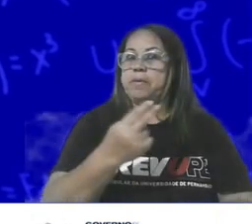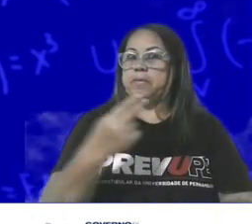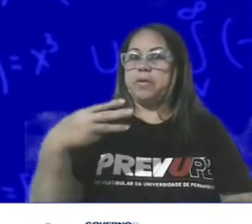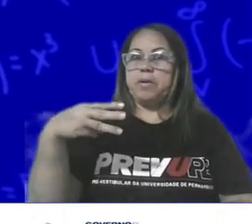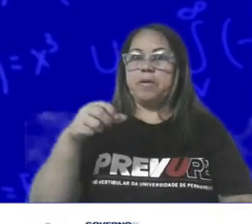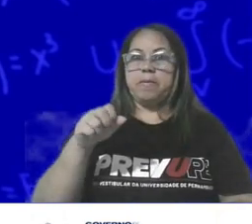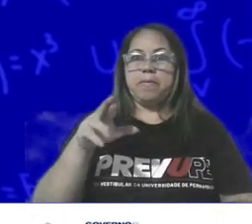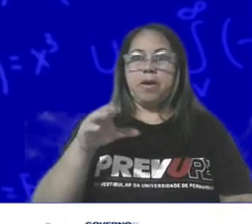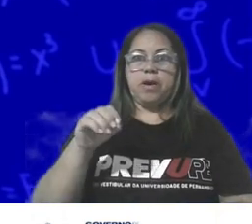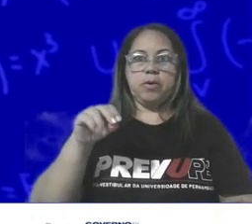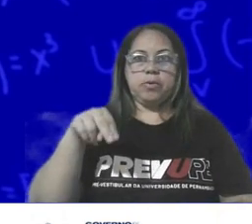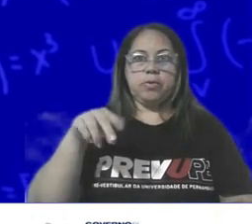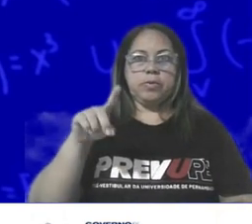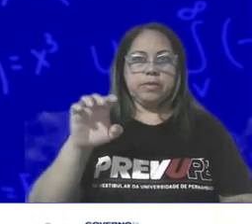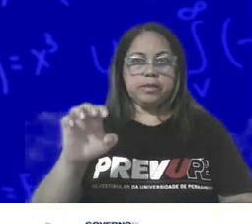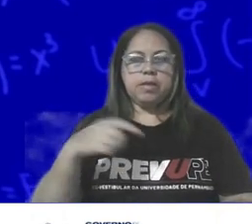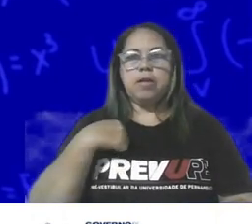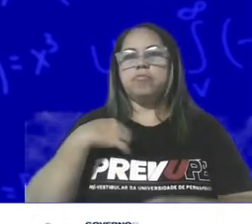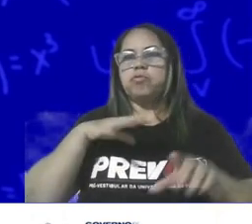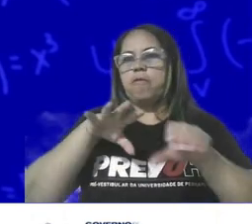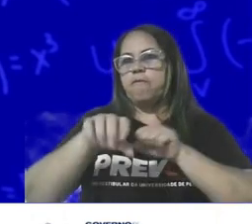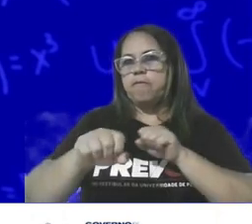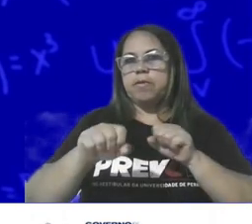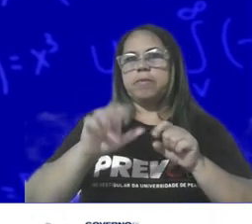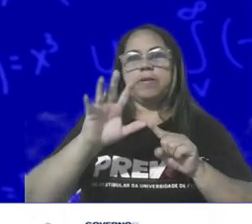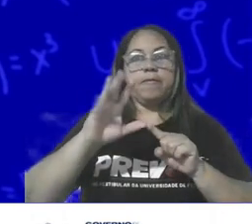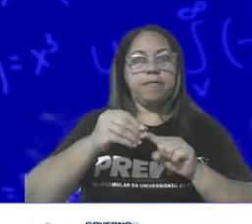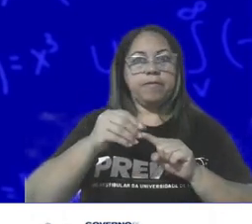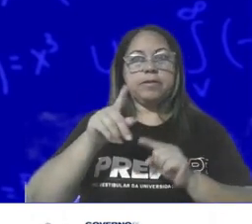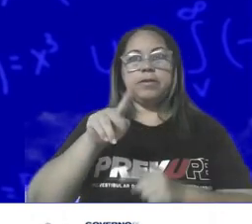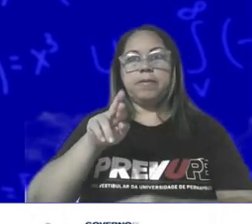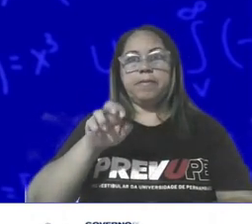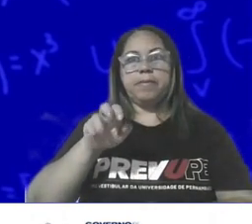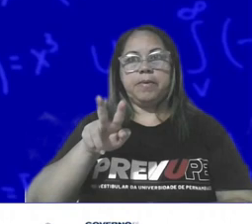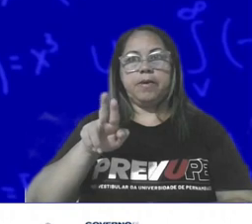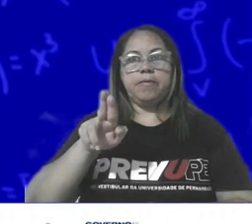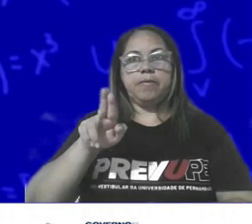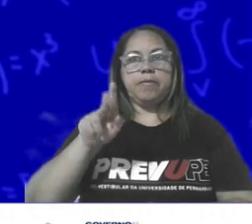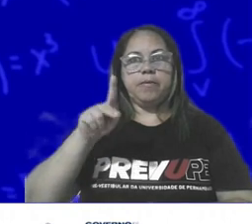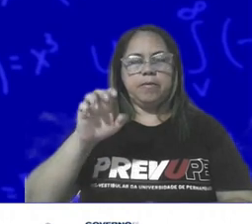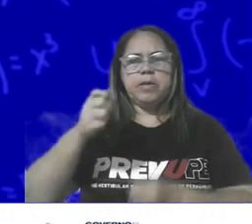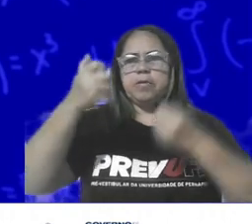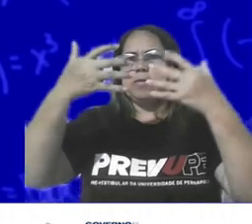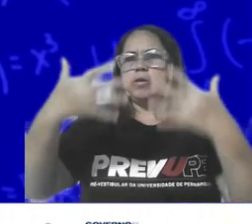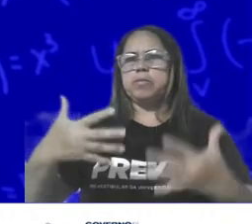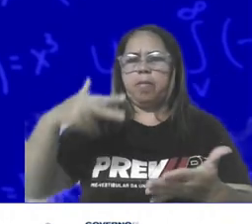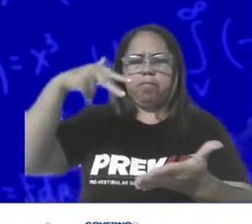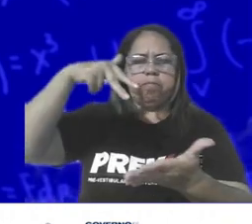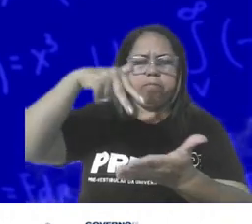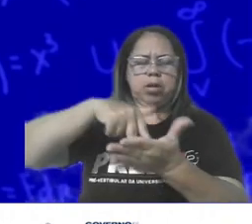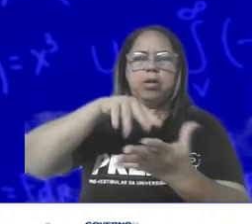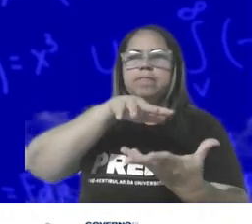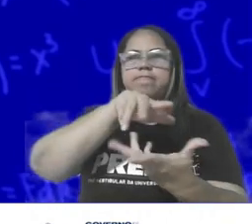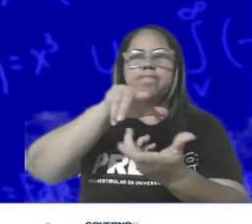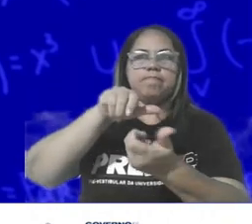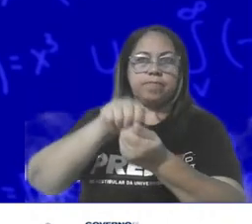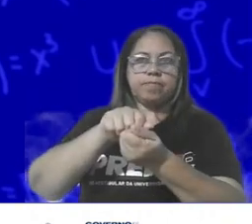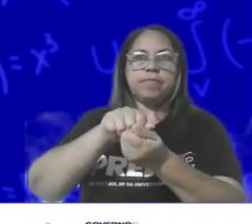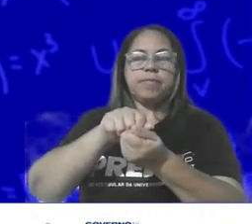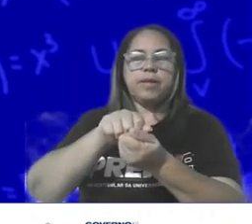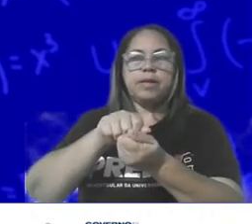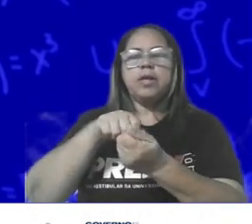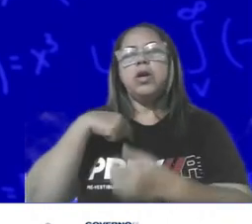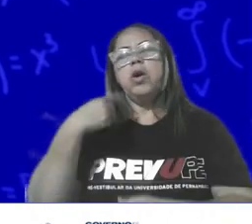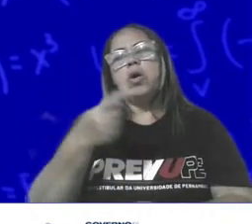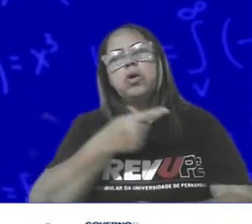Olá, meu nome é Marconi, sou formador de Física do Prevup e vamos falar hoje sobre gravitação universal. Então,